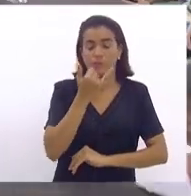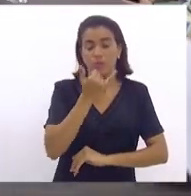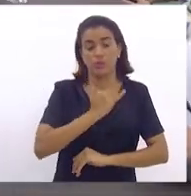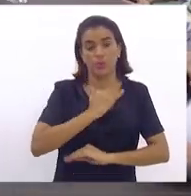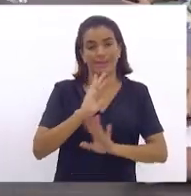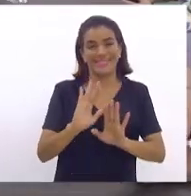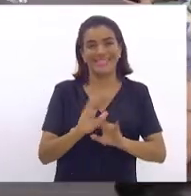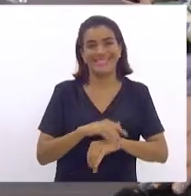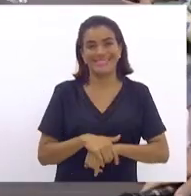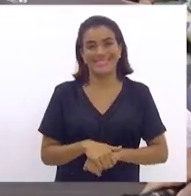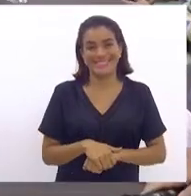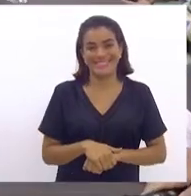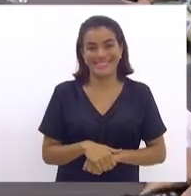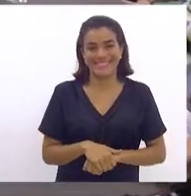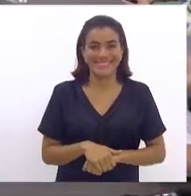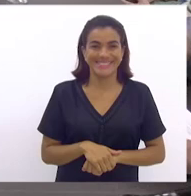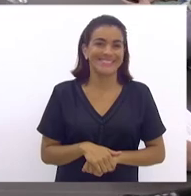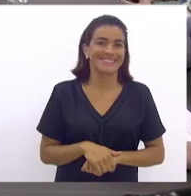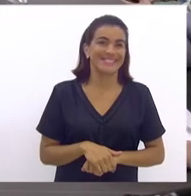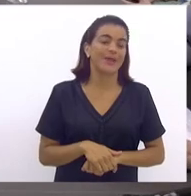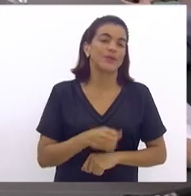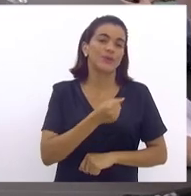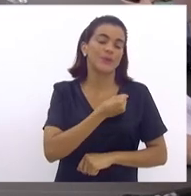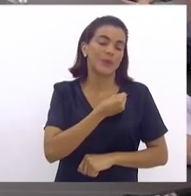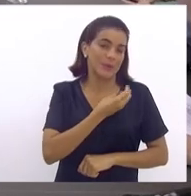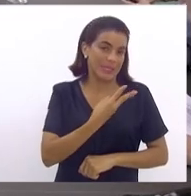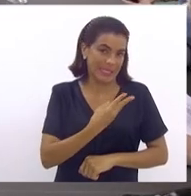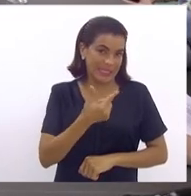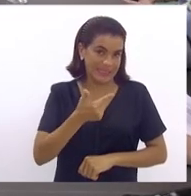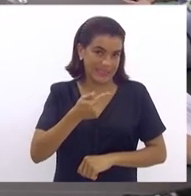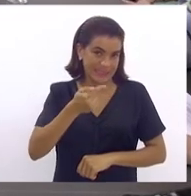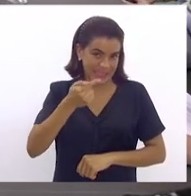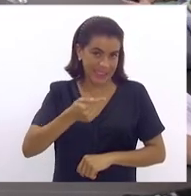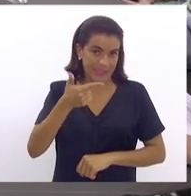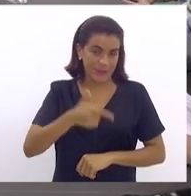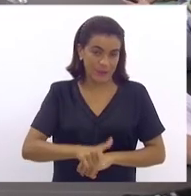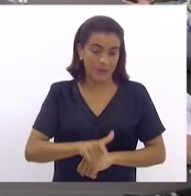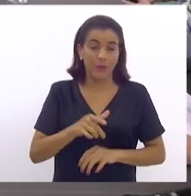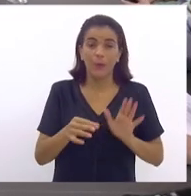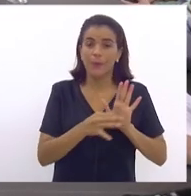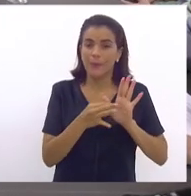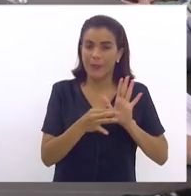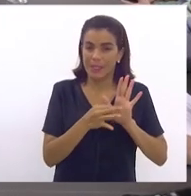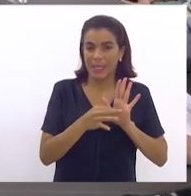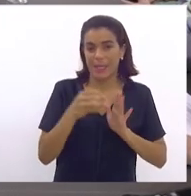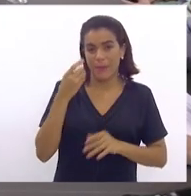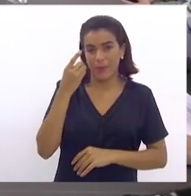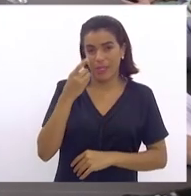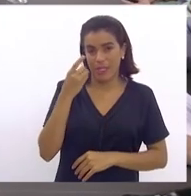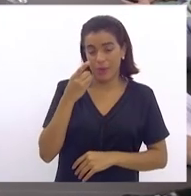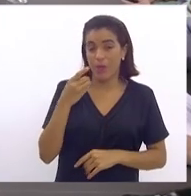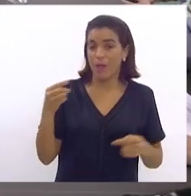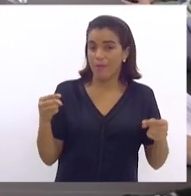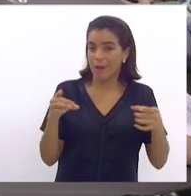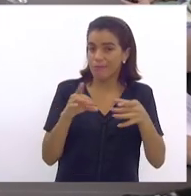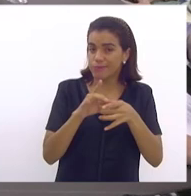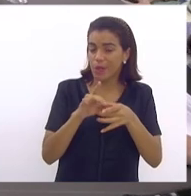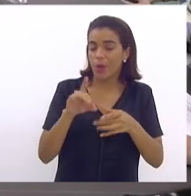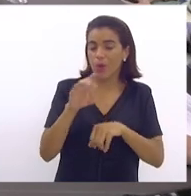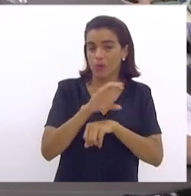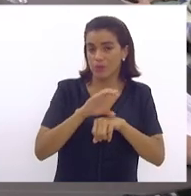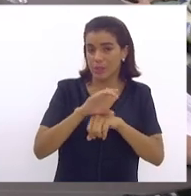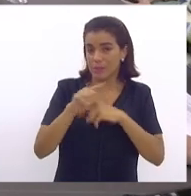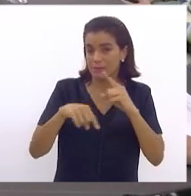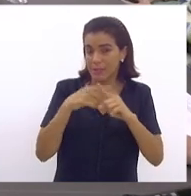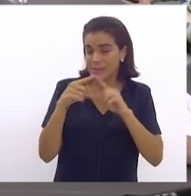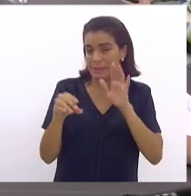Desculpe. Então, retomando aqui ao 37, o parecer do deputado Cozzolino foi pela constitucionalidade com